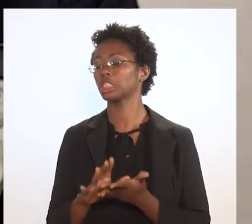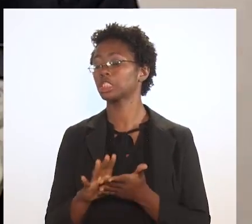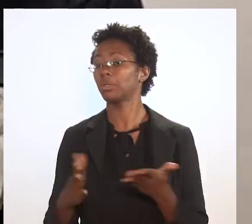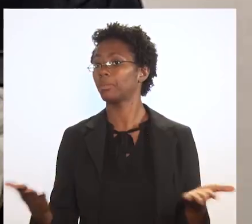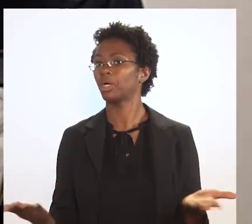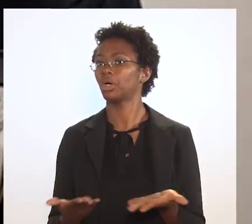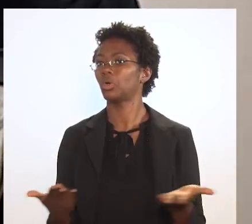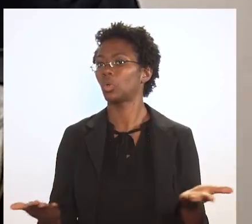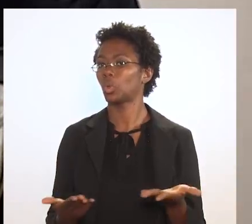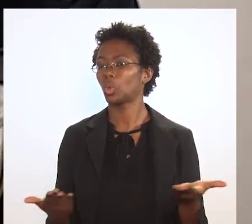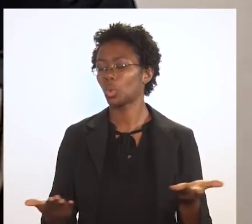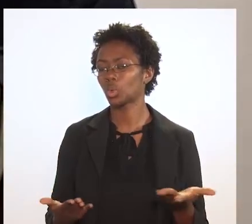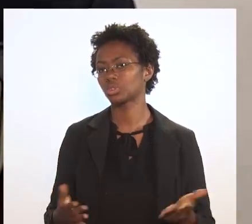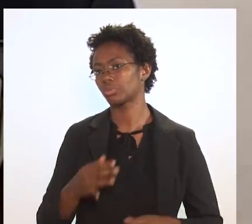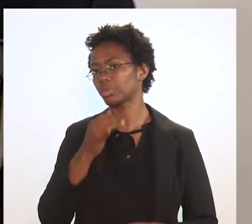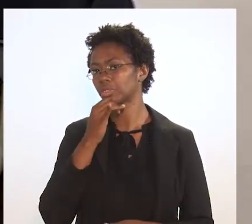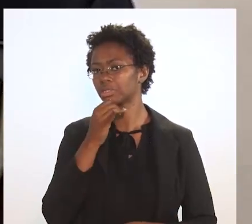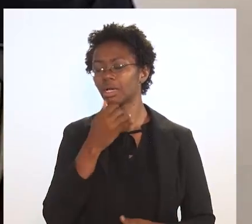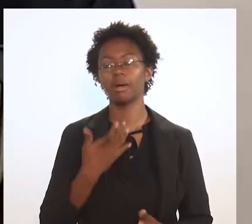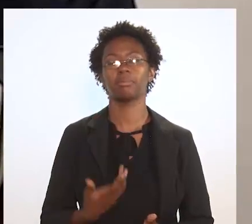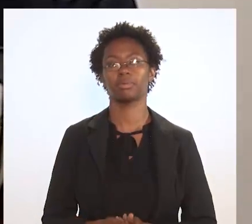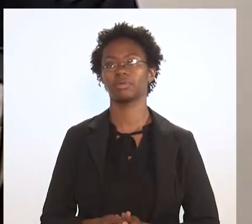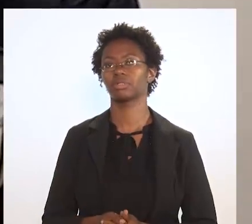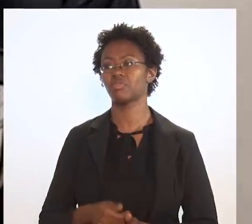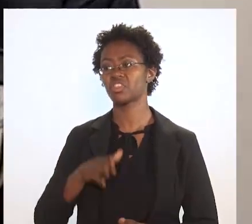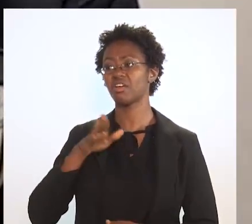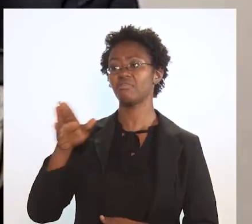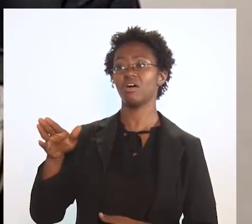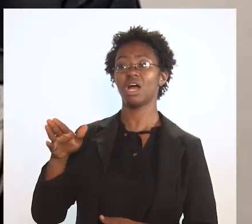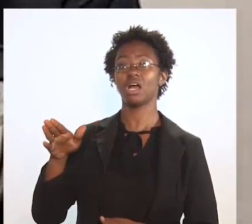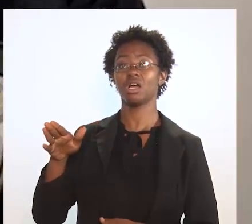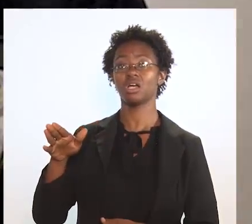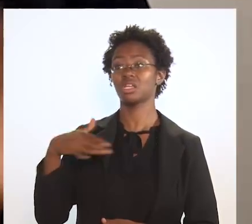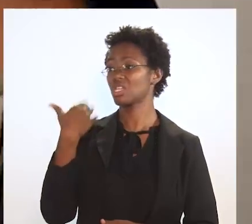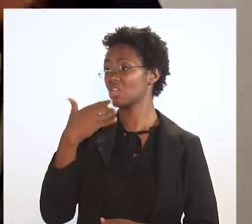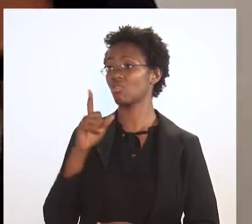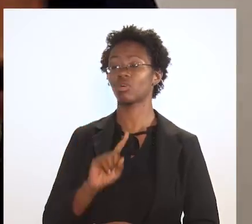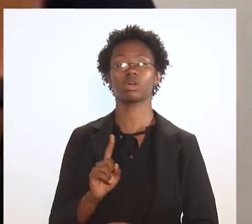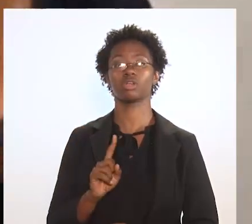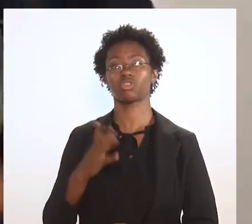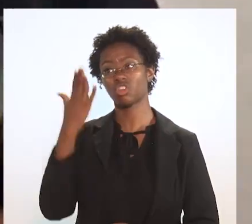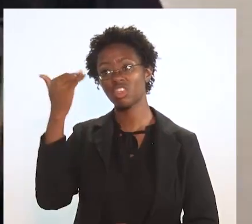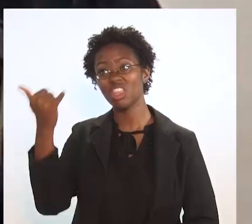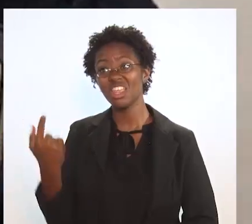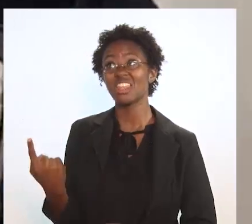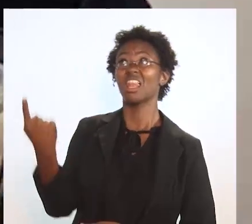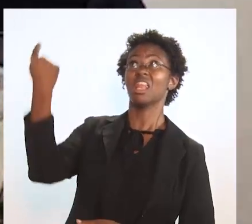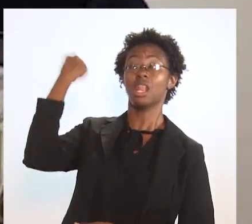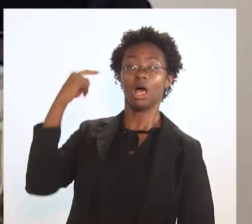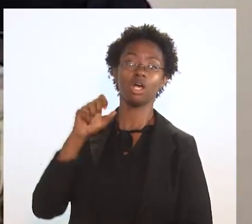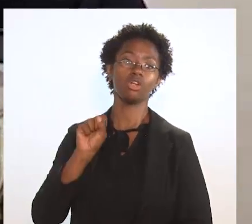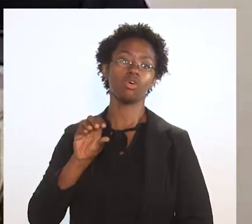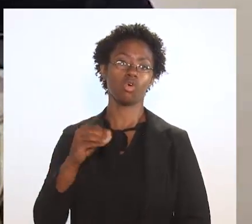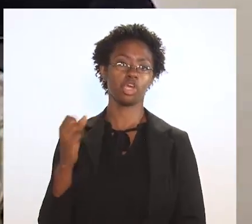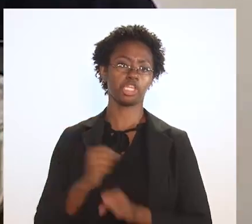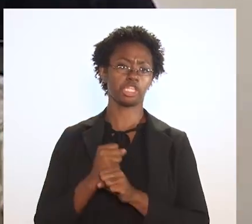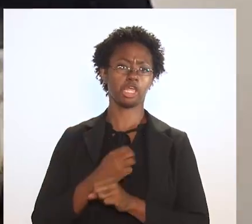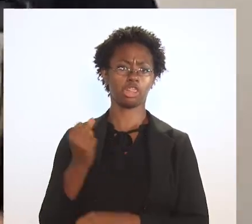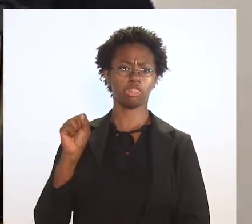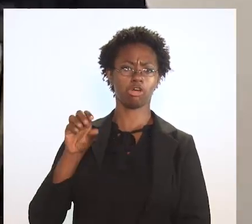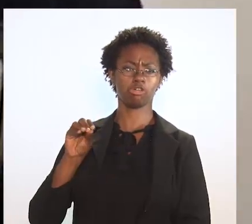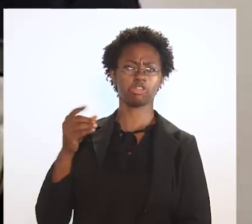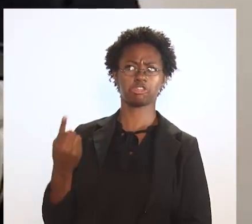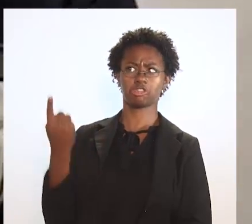E não tem uma roda de samba hoje que você vá que não cante o sucesso da gente de